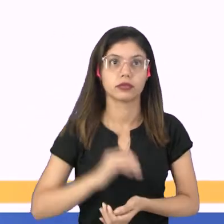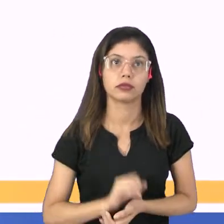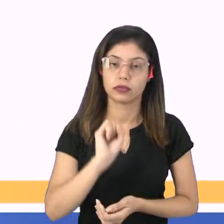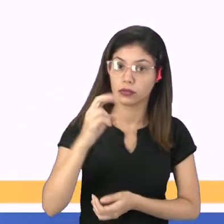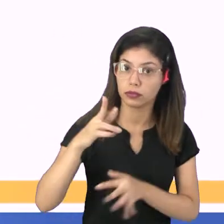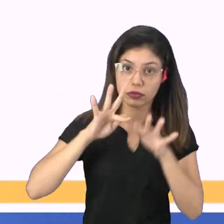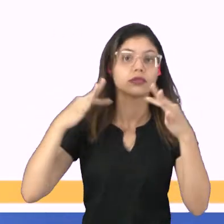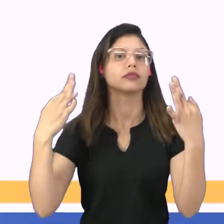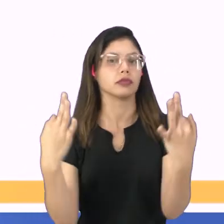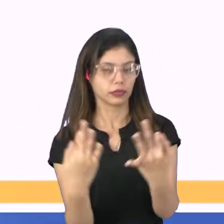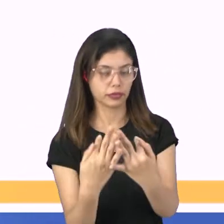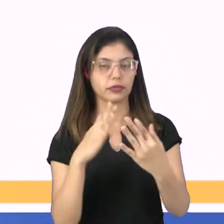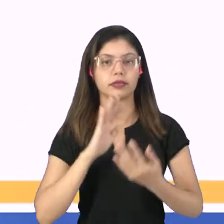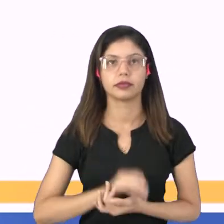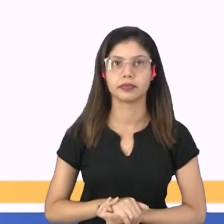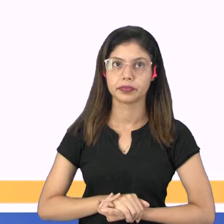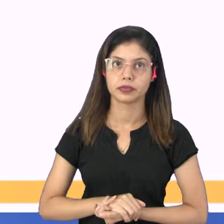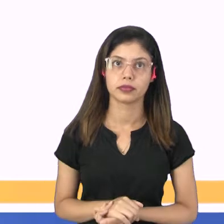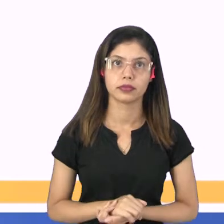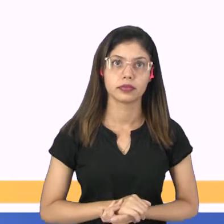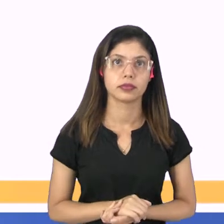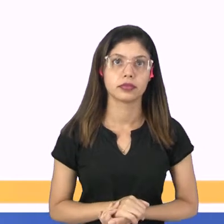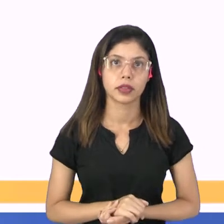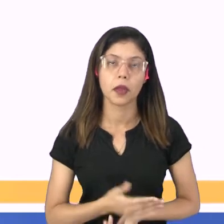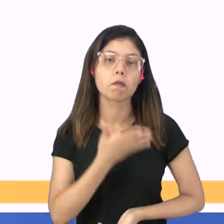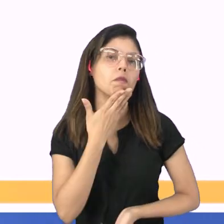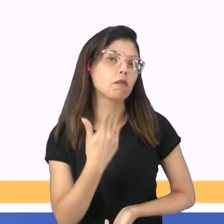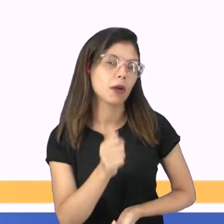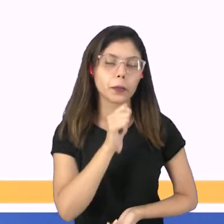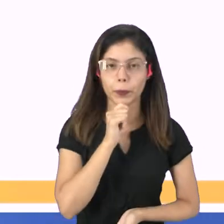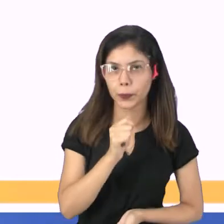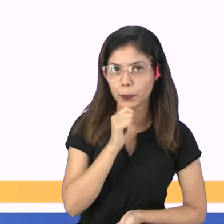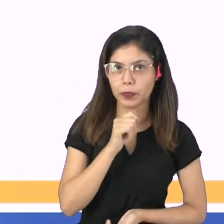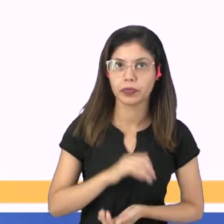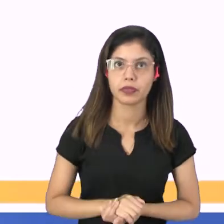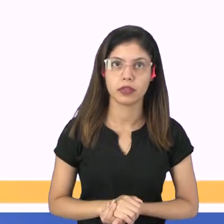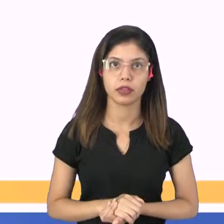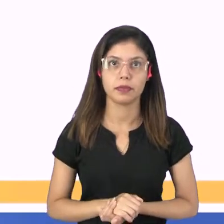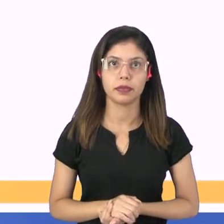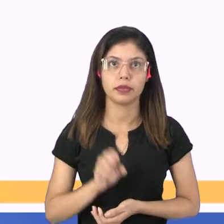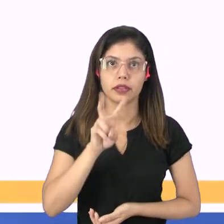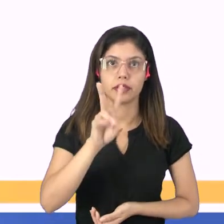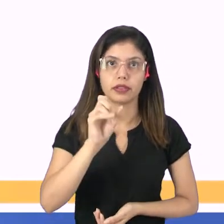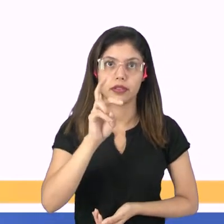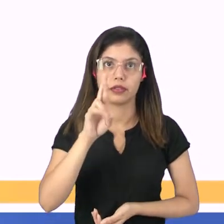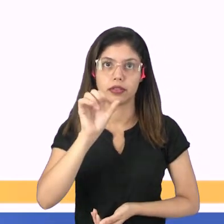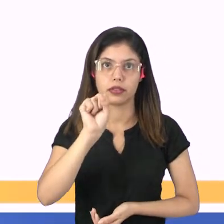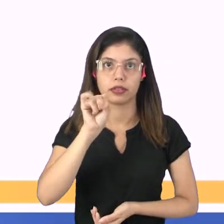possível, entrevistar a própria pessoa ou membros da família torna ainda mais